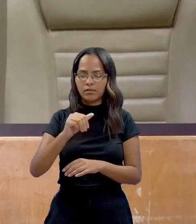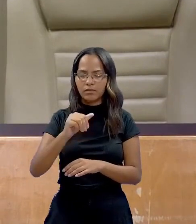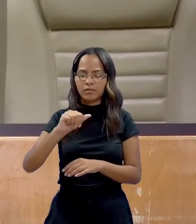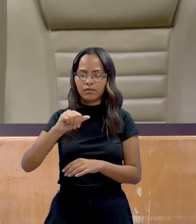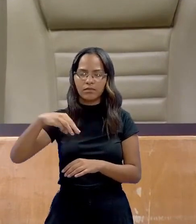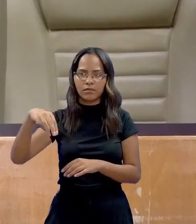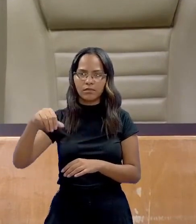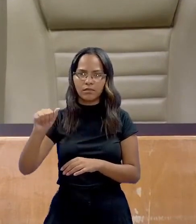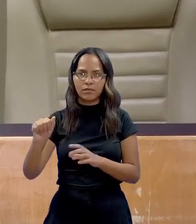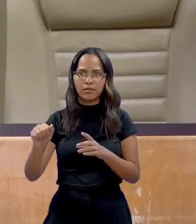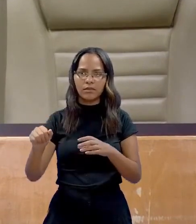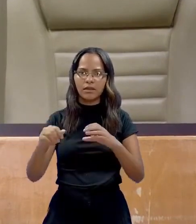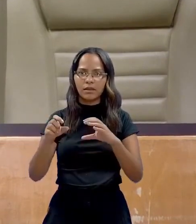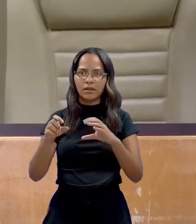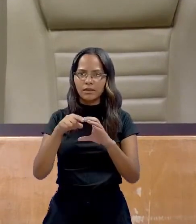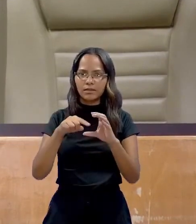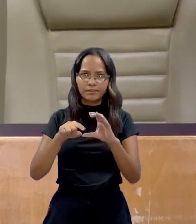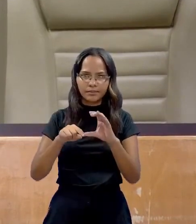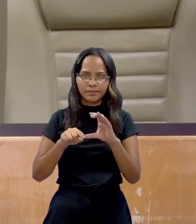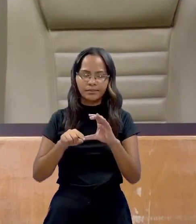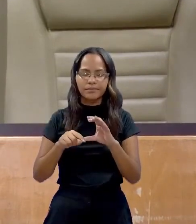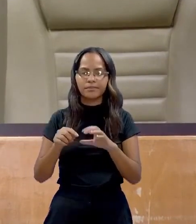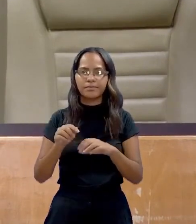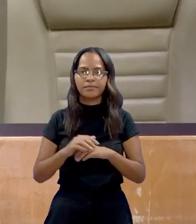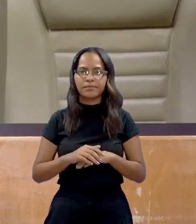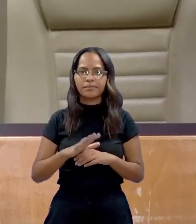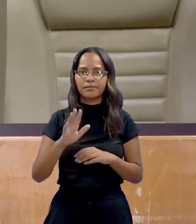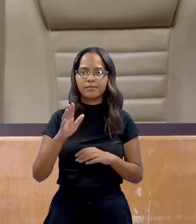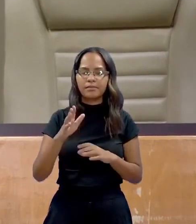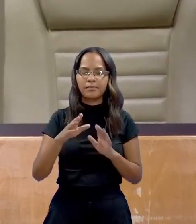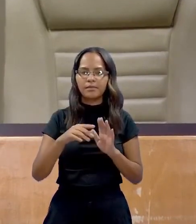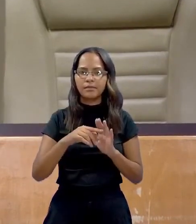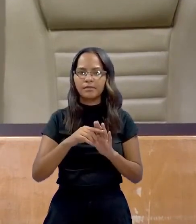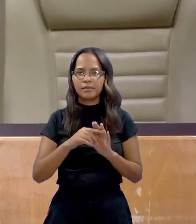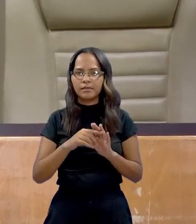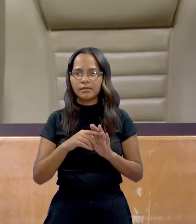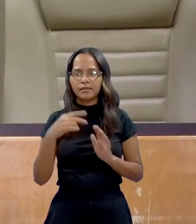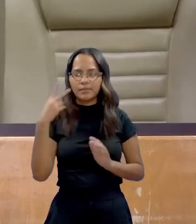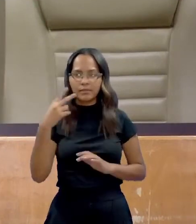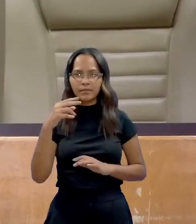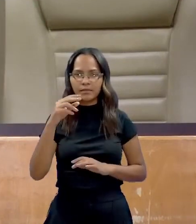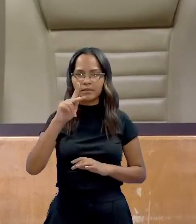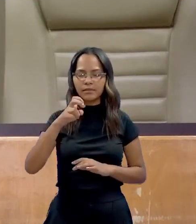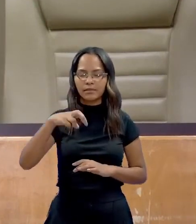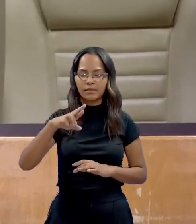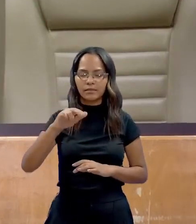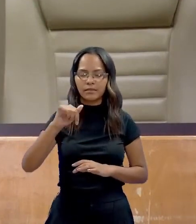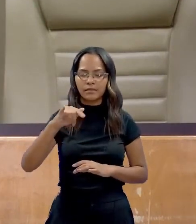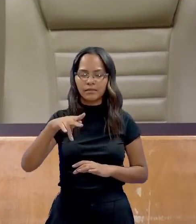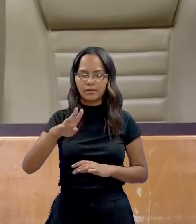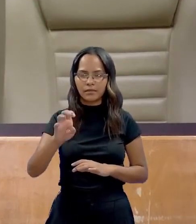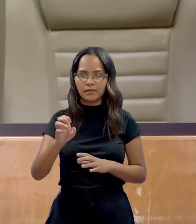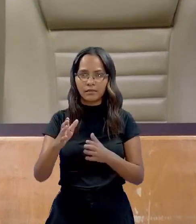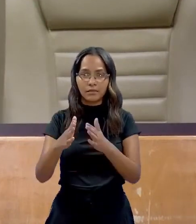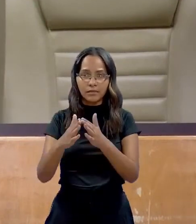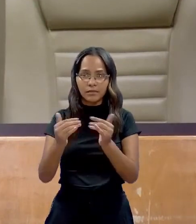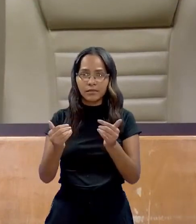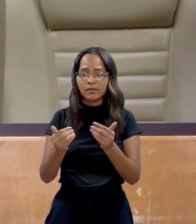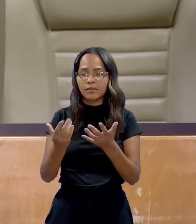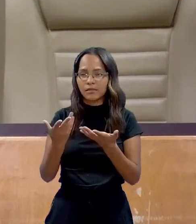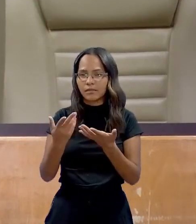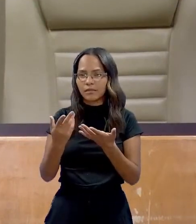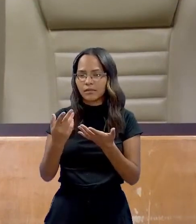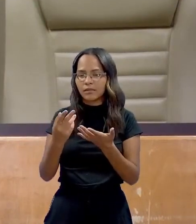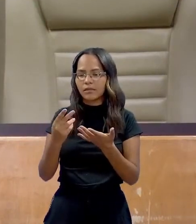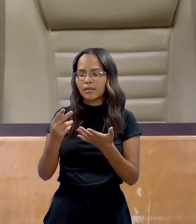Saneago. O vereador Henrique Alves, solicitou registro em ata da presença honrosa dos acadêmicos de